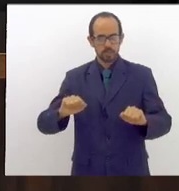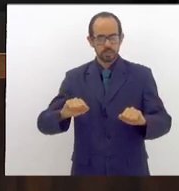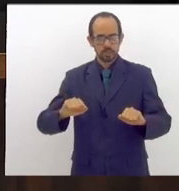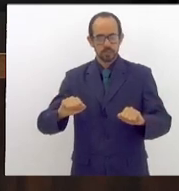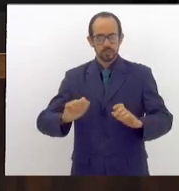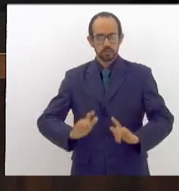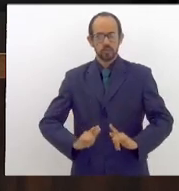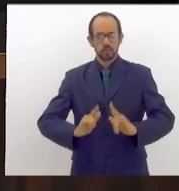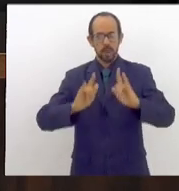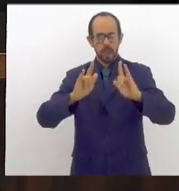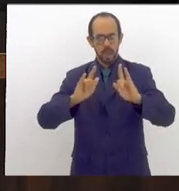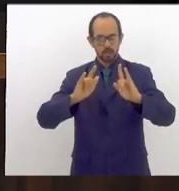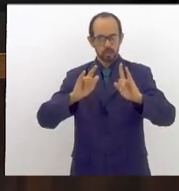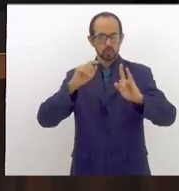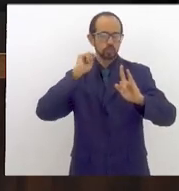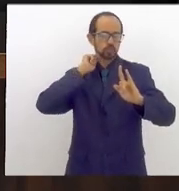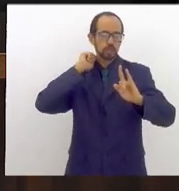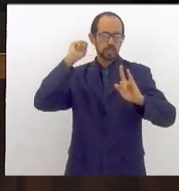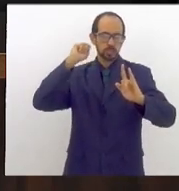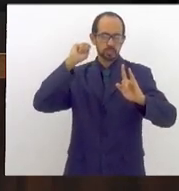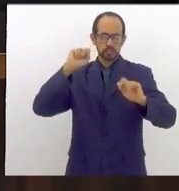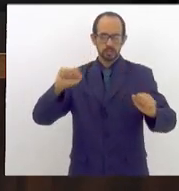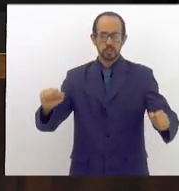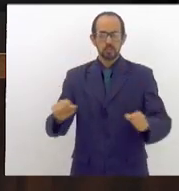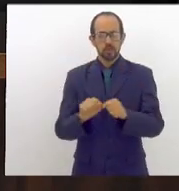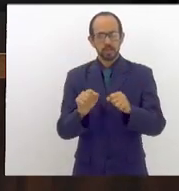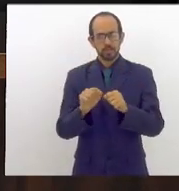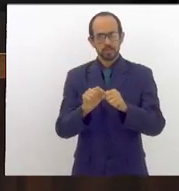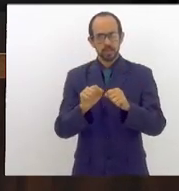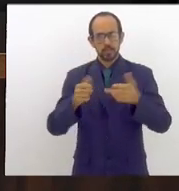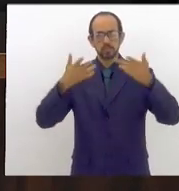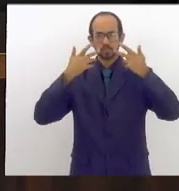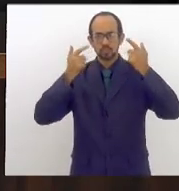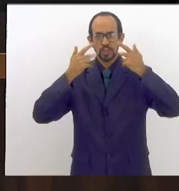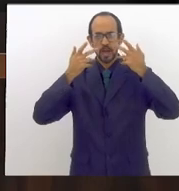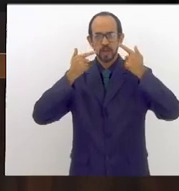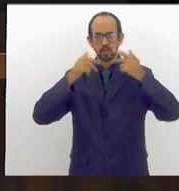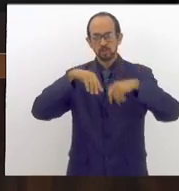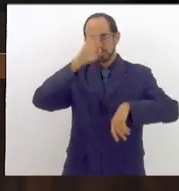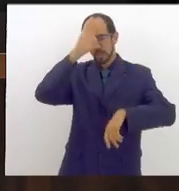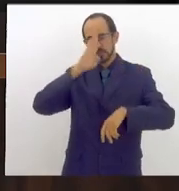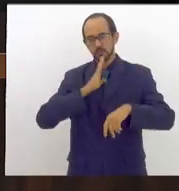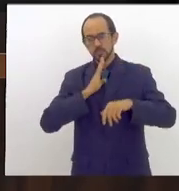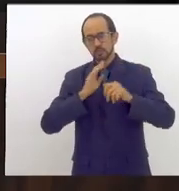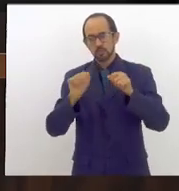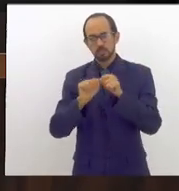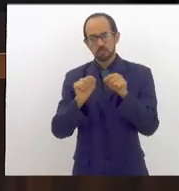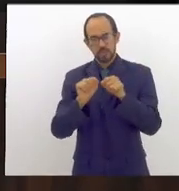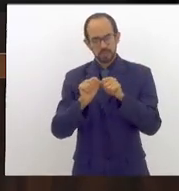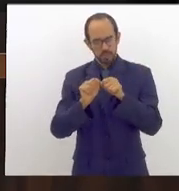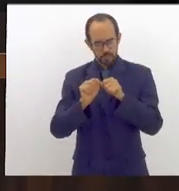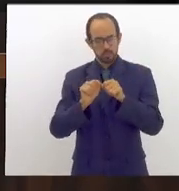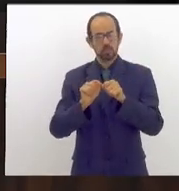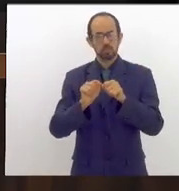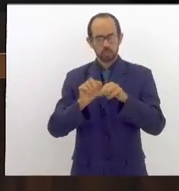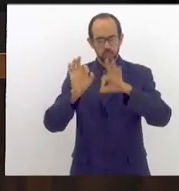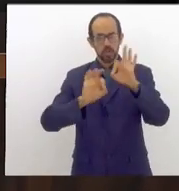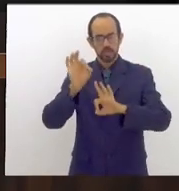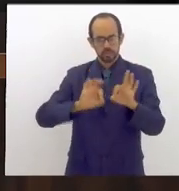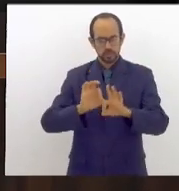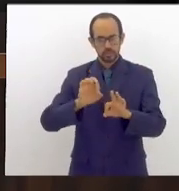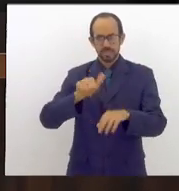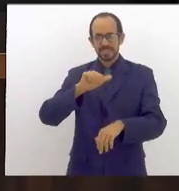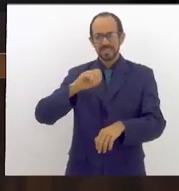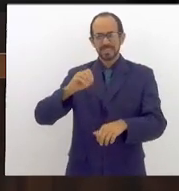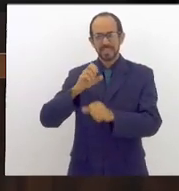cultura promovemos espetáculos de graça para a população estamos preparando aquele Bel equipamento cultural 100